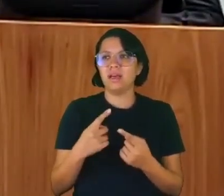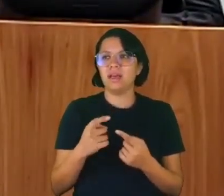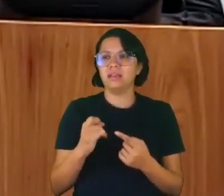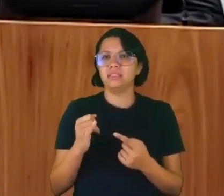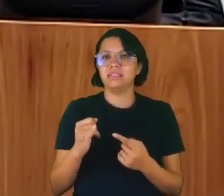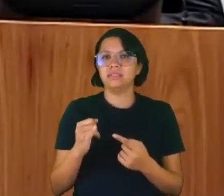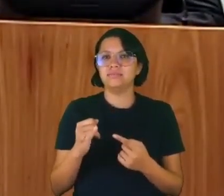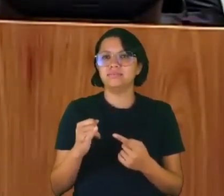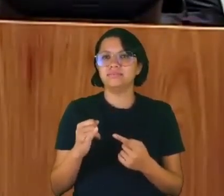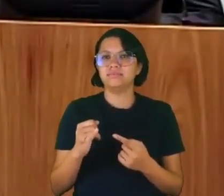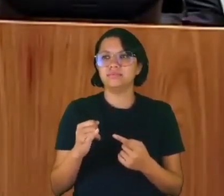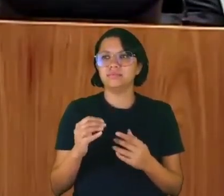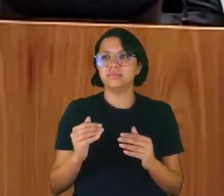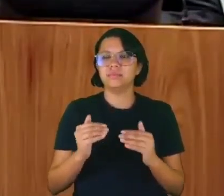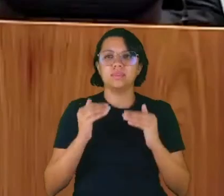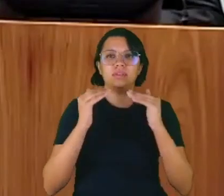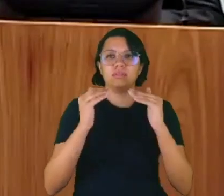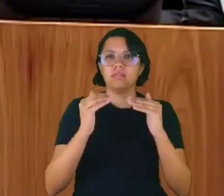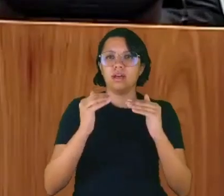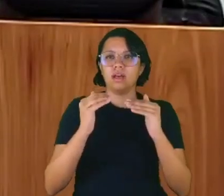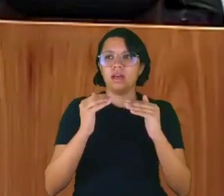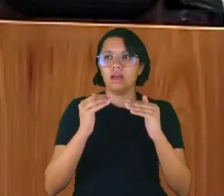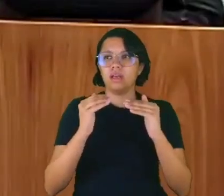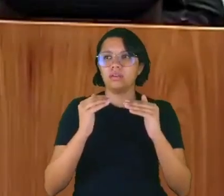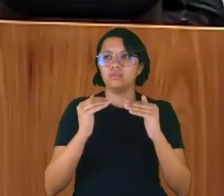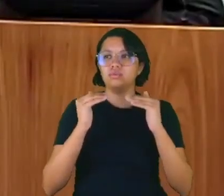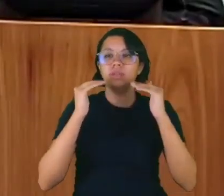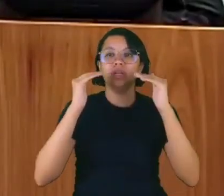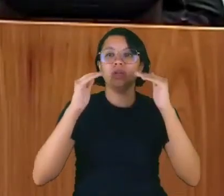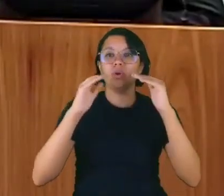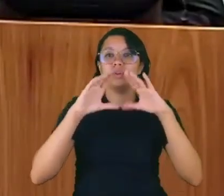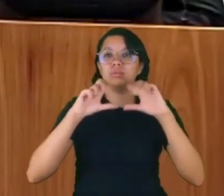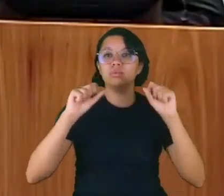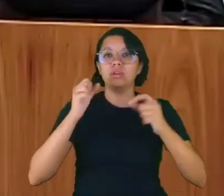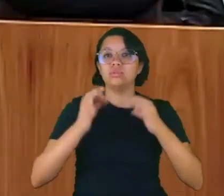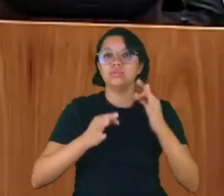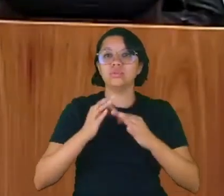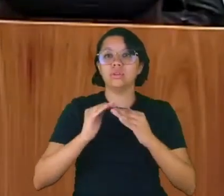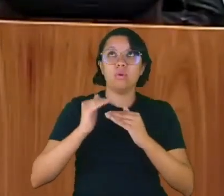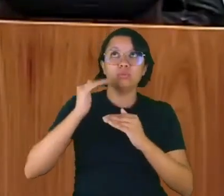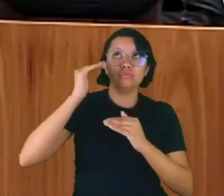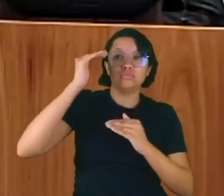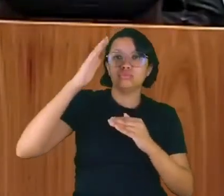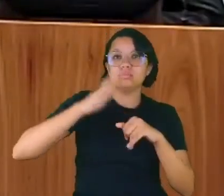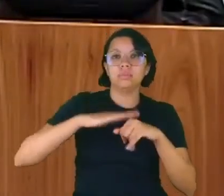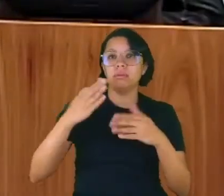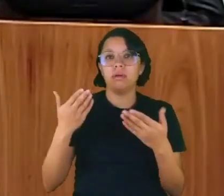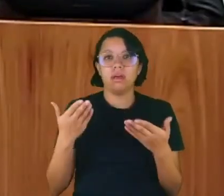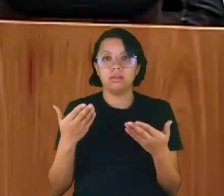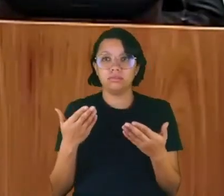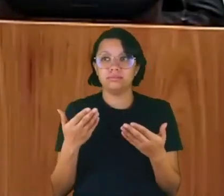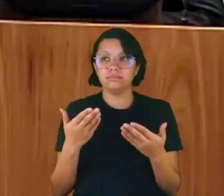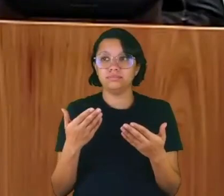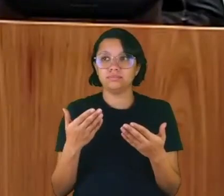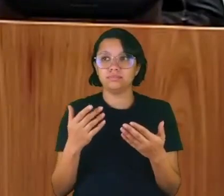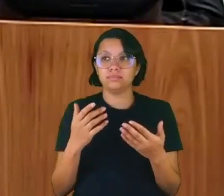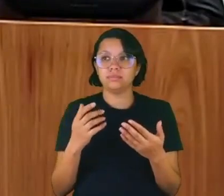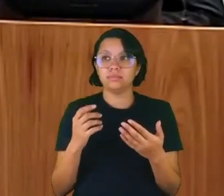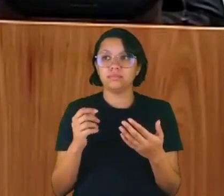Tribunal de Justiça, ele não subia mais. Não subia mais.